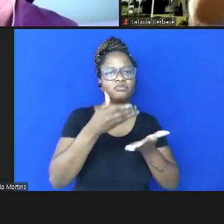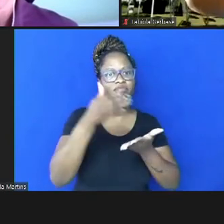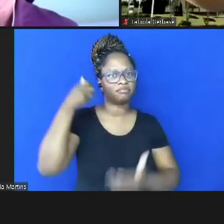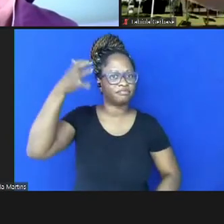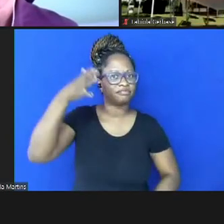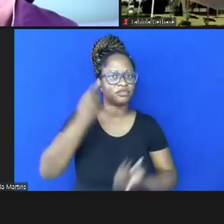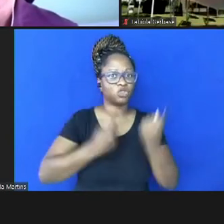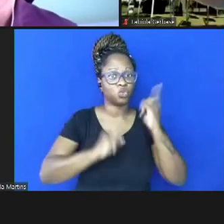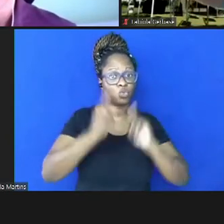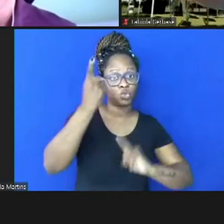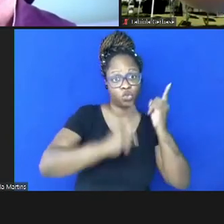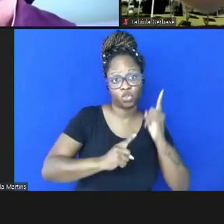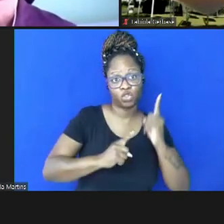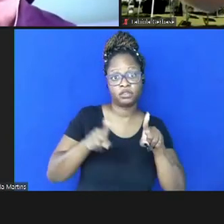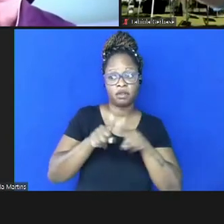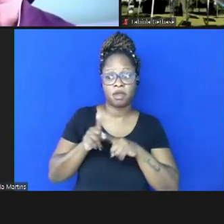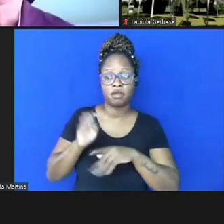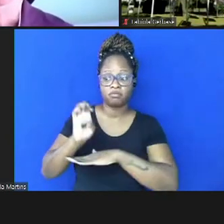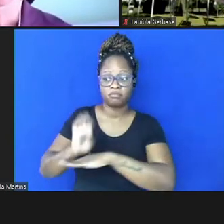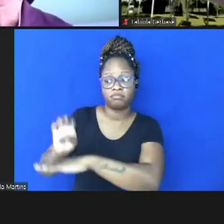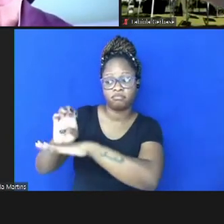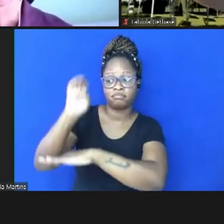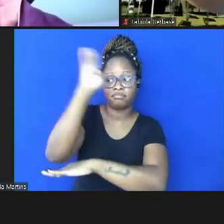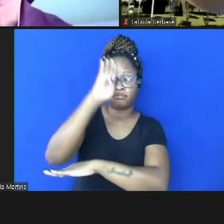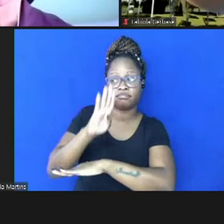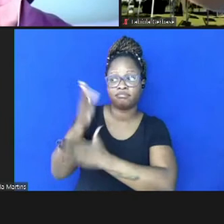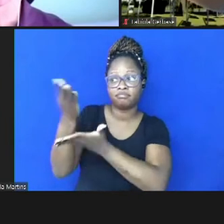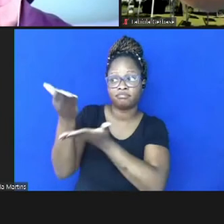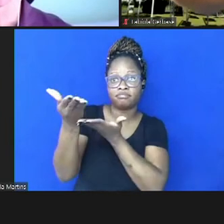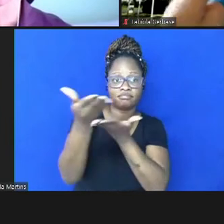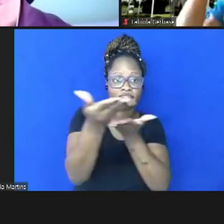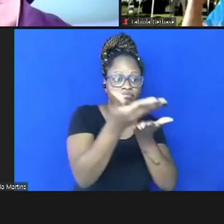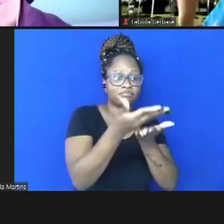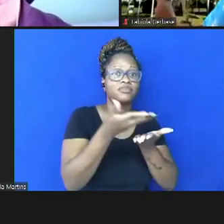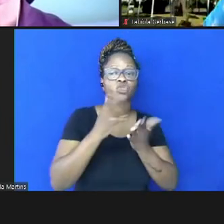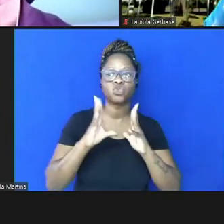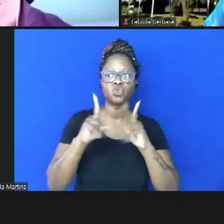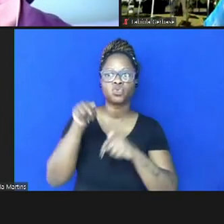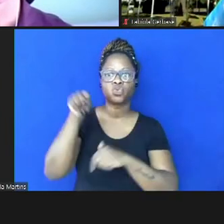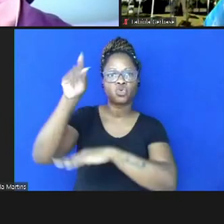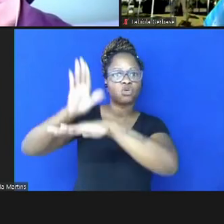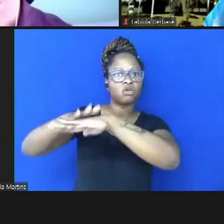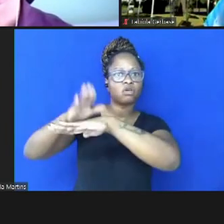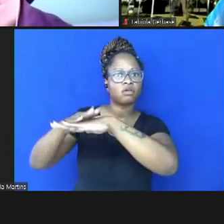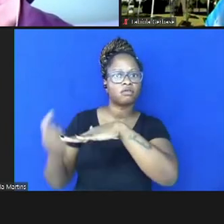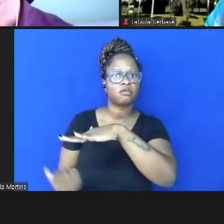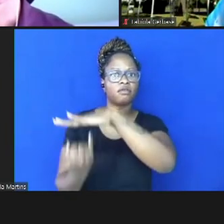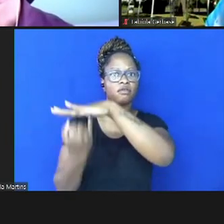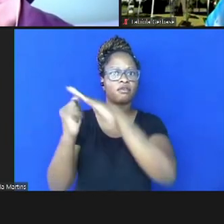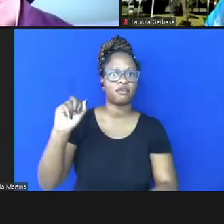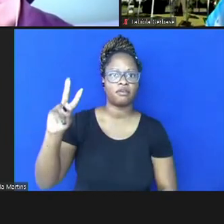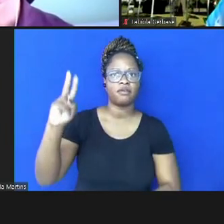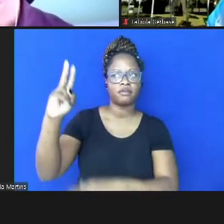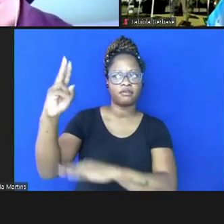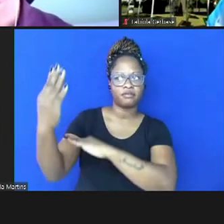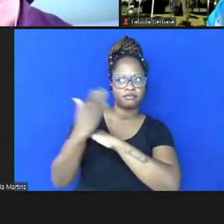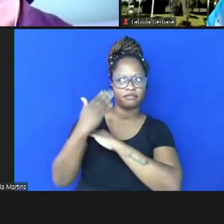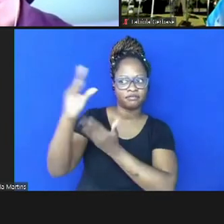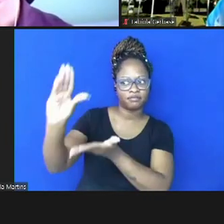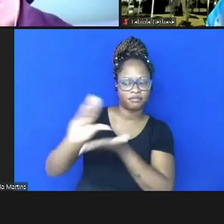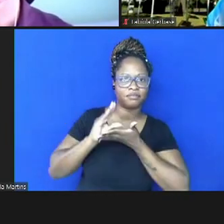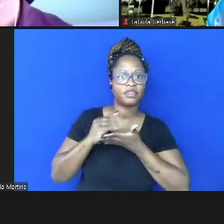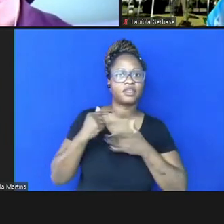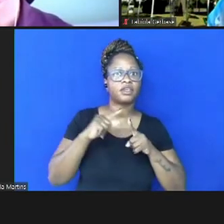do Brasil, e isso tudo é custeado pela própria Fundação Alexander von Humboldt, Eu também consegui auxílio da CAPES